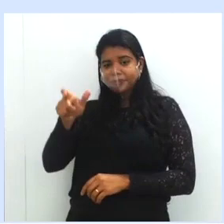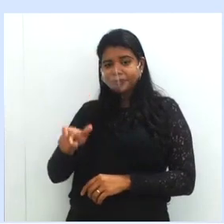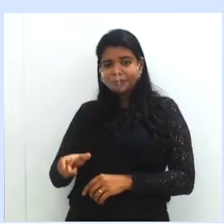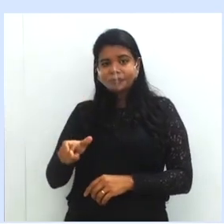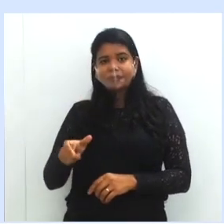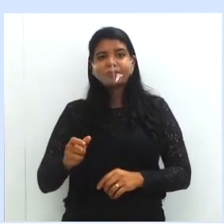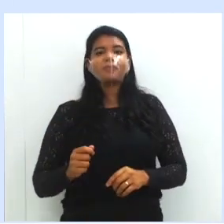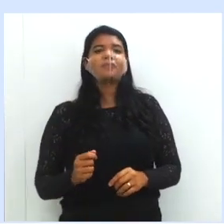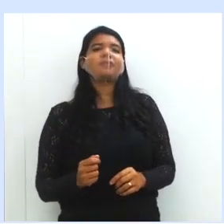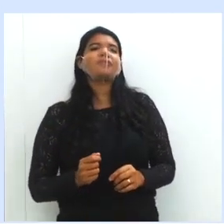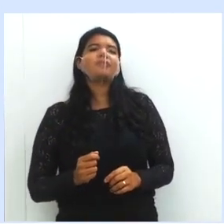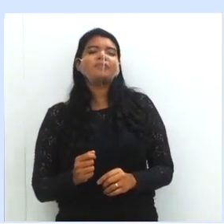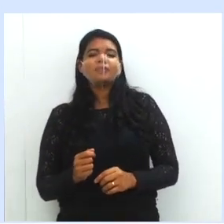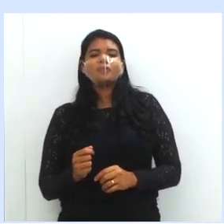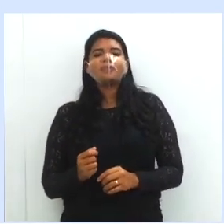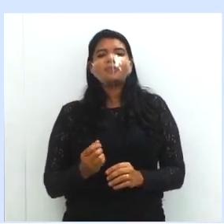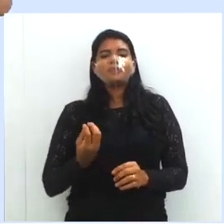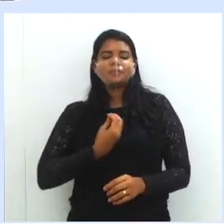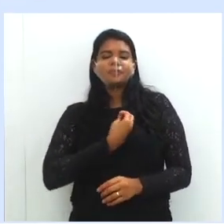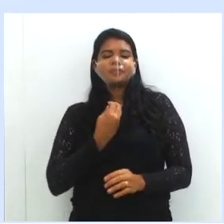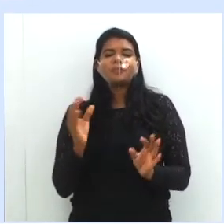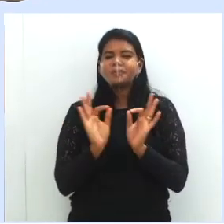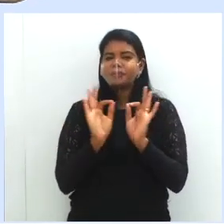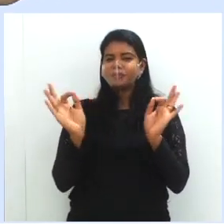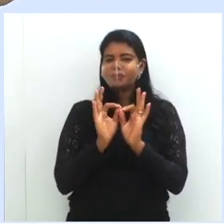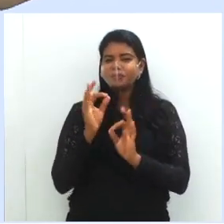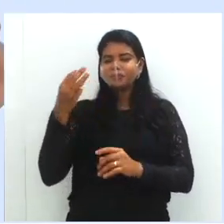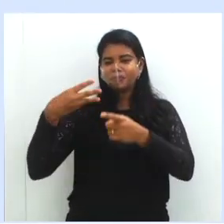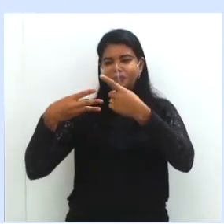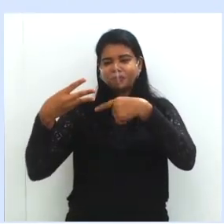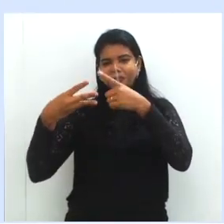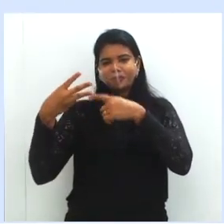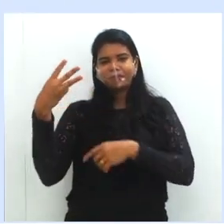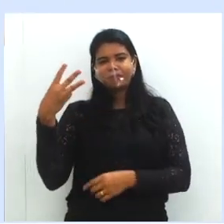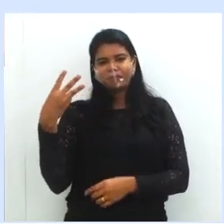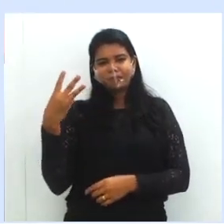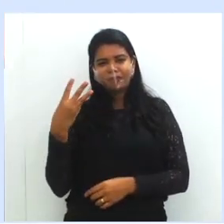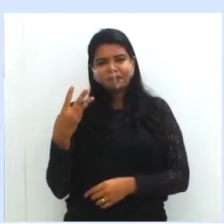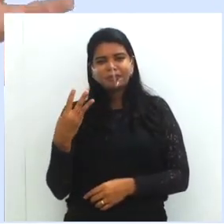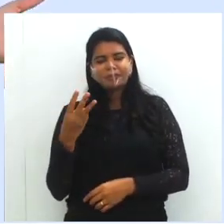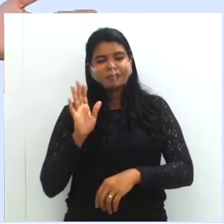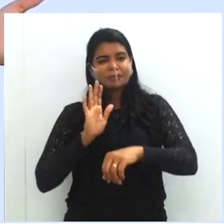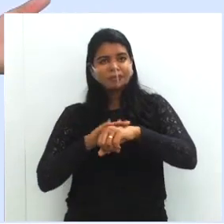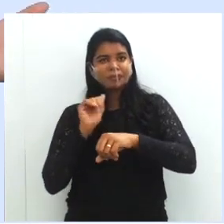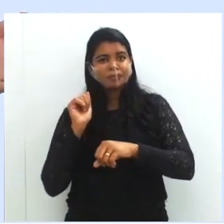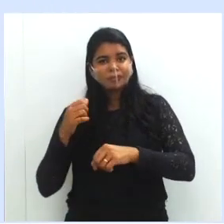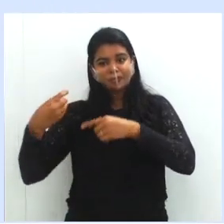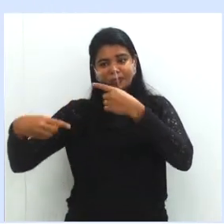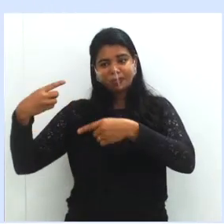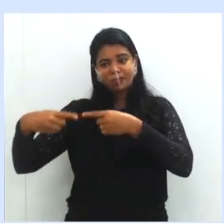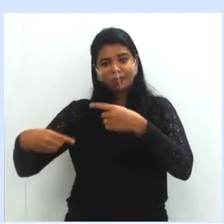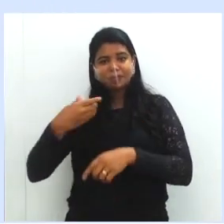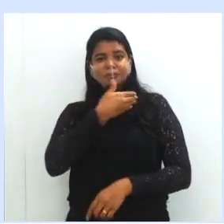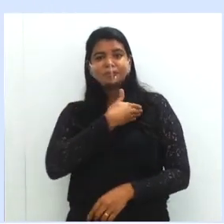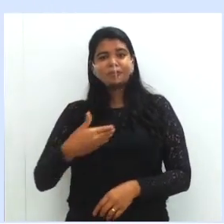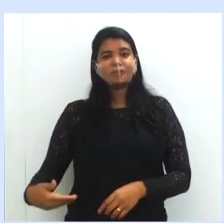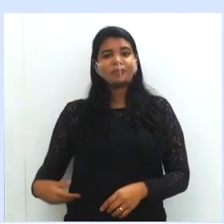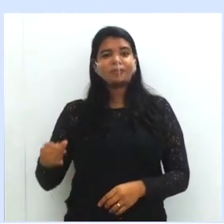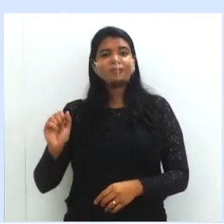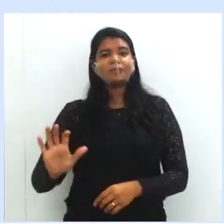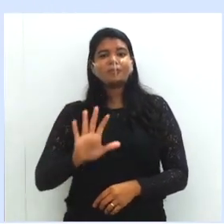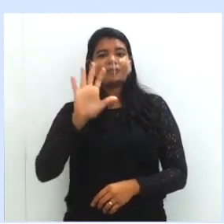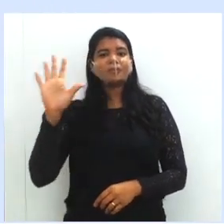participação, cidadania e bem comum são três grandes elementos daquilo que nós chamamos de políticas